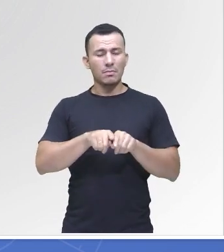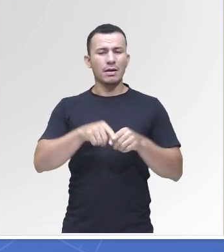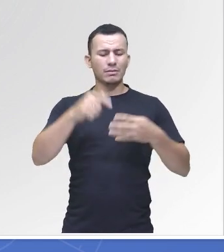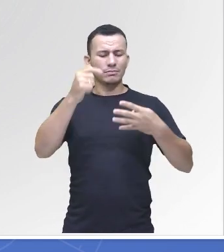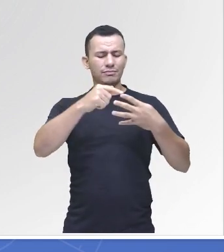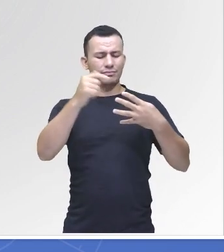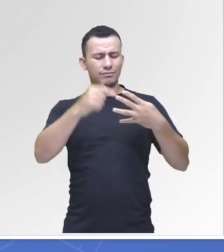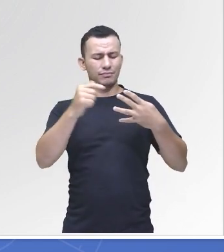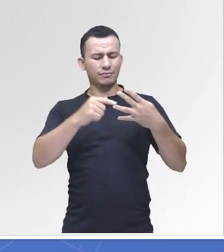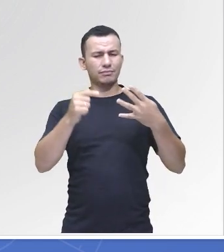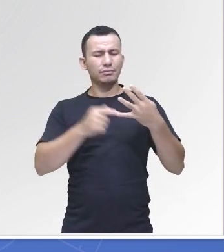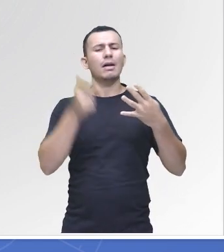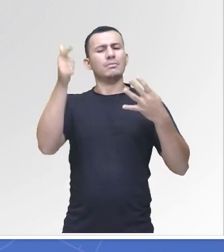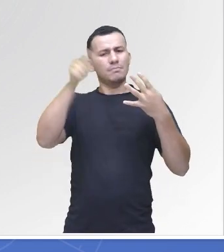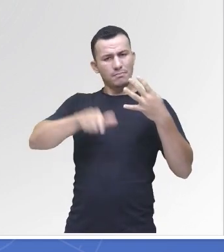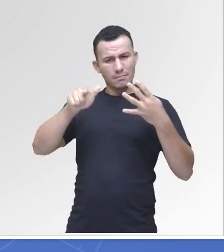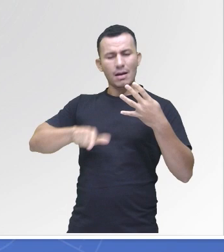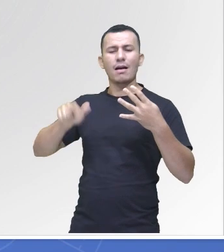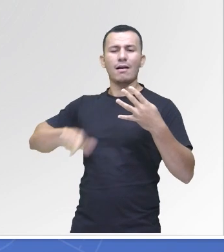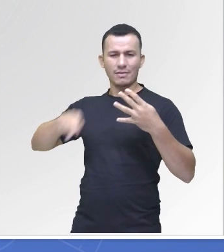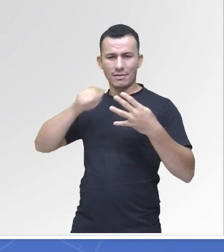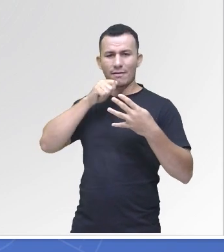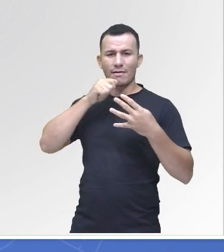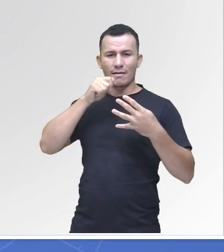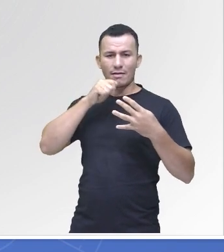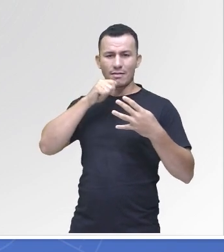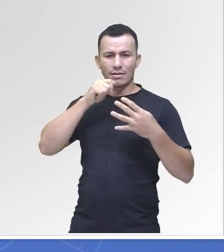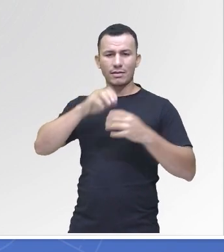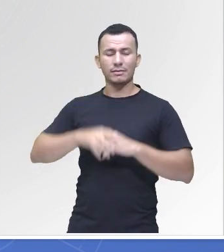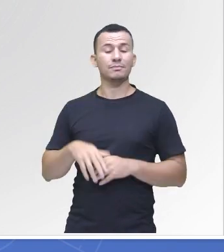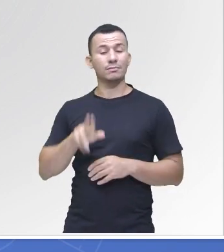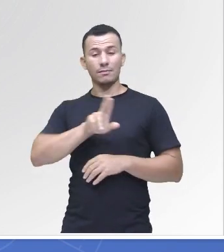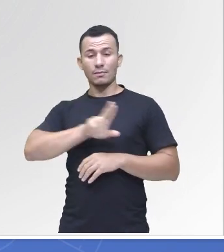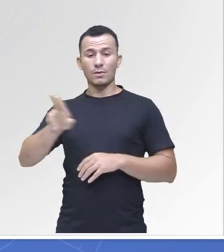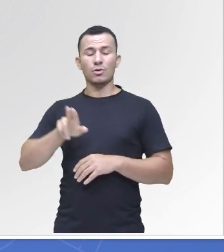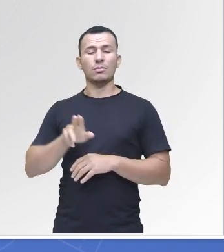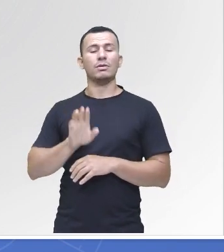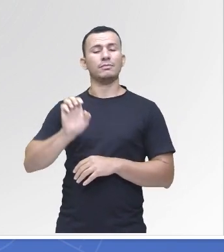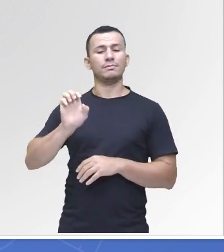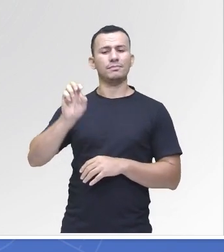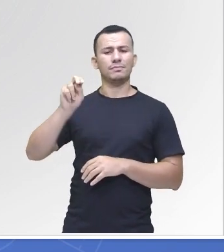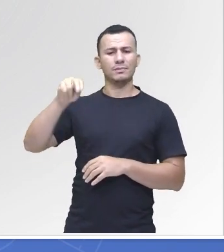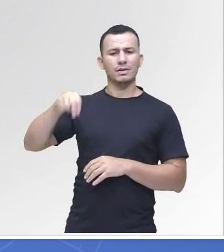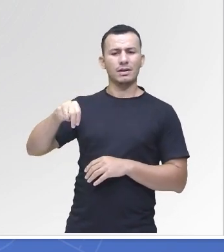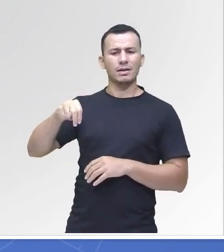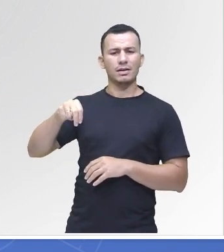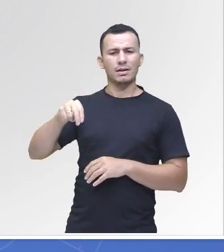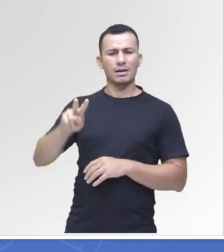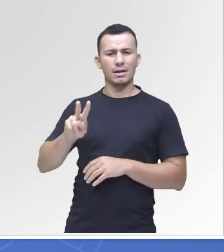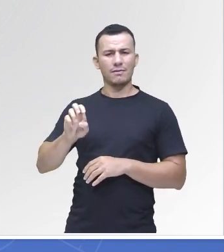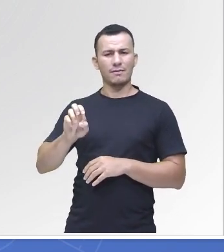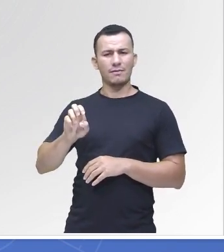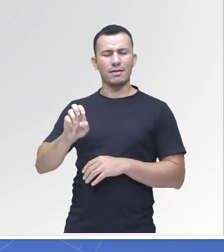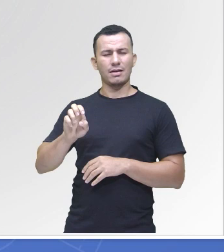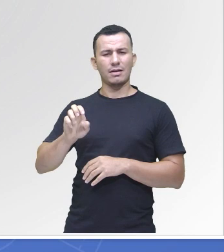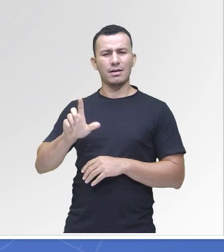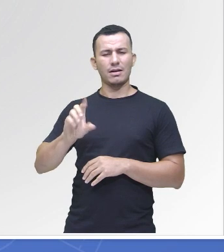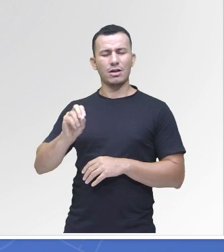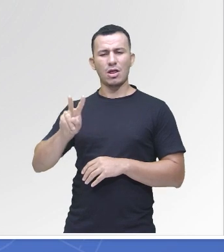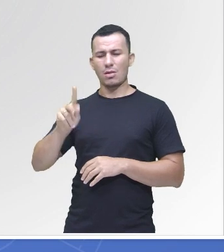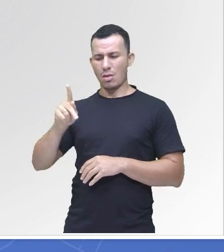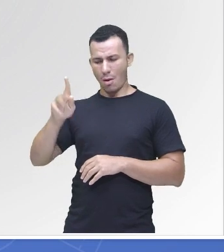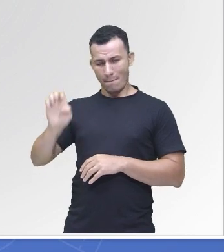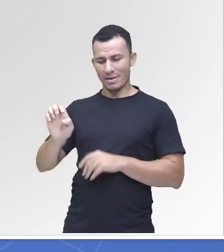além de DNA ou RNA, o envelope. Tá? Então, o envelope, ele tem ali na